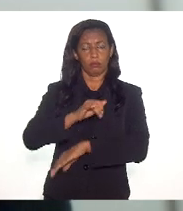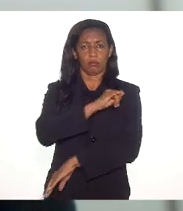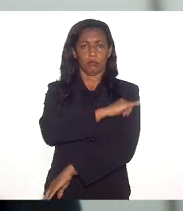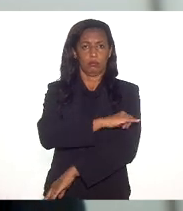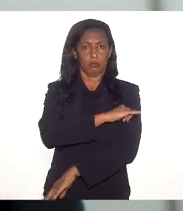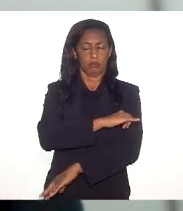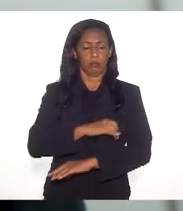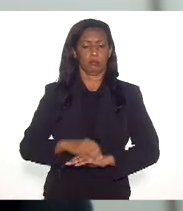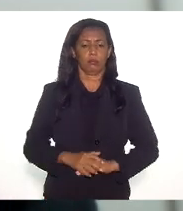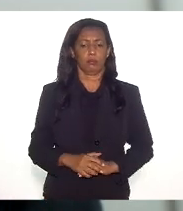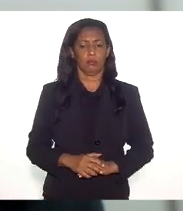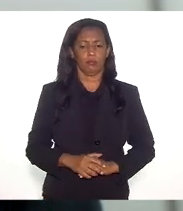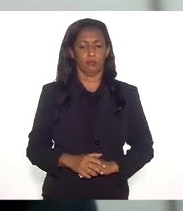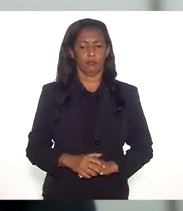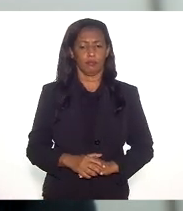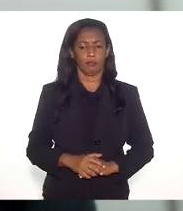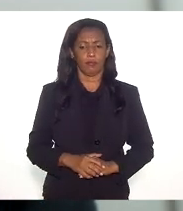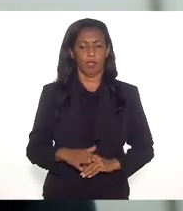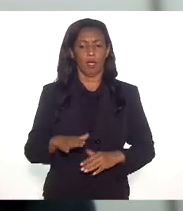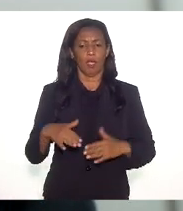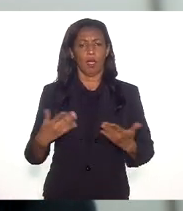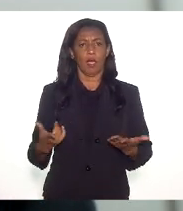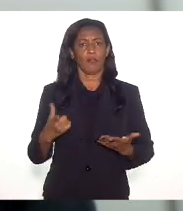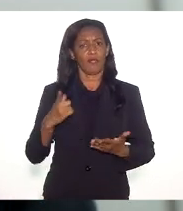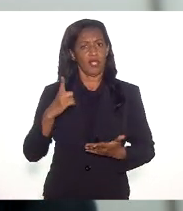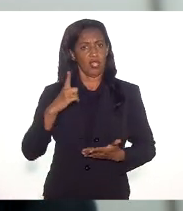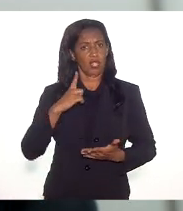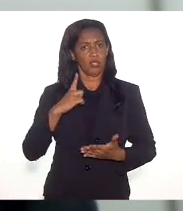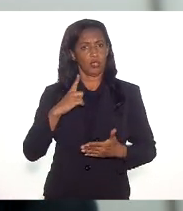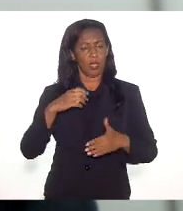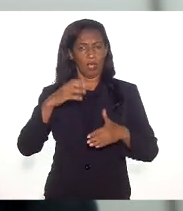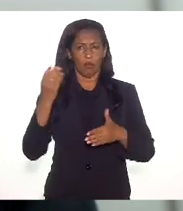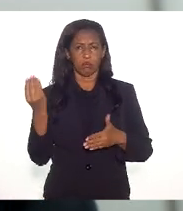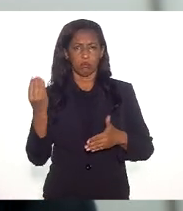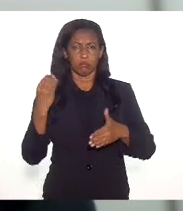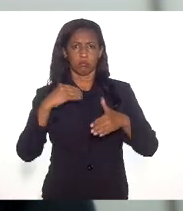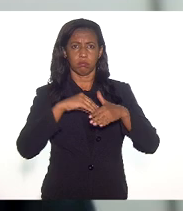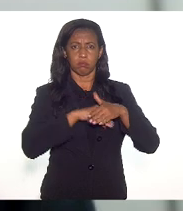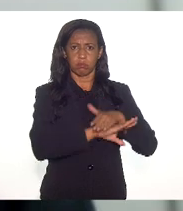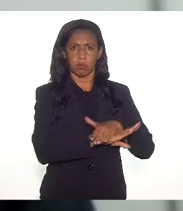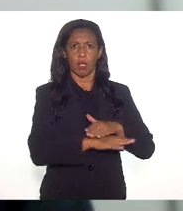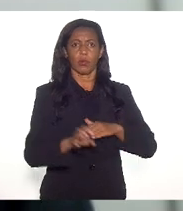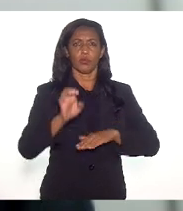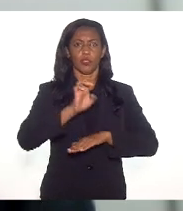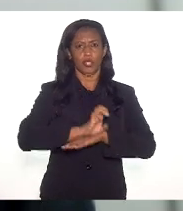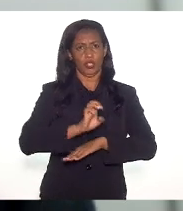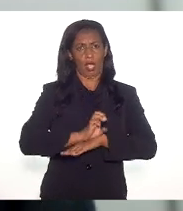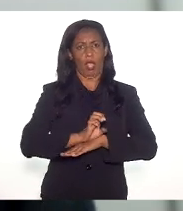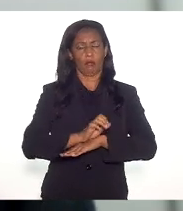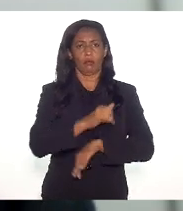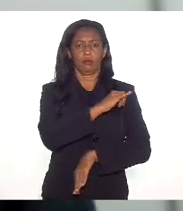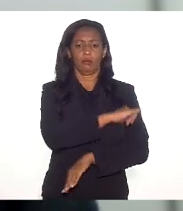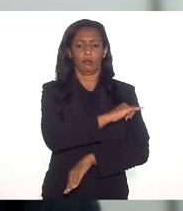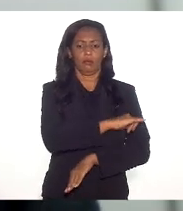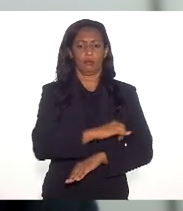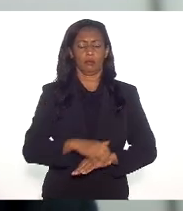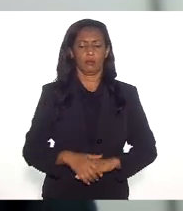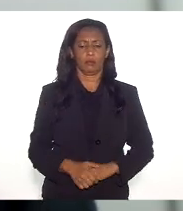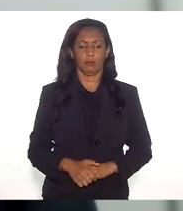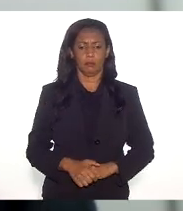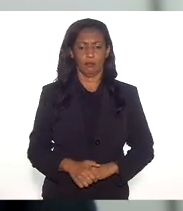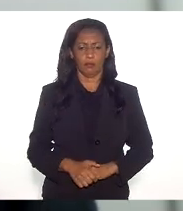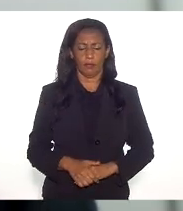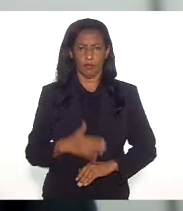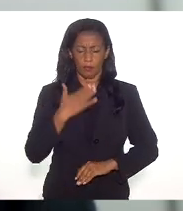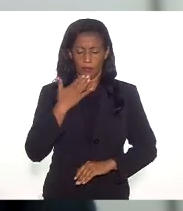de instituir um fundo soberano no estado do Rio de Janeiro.